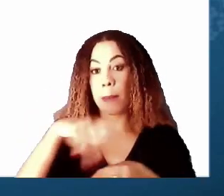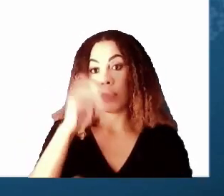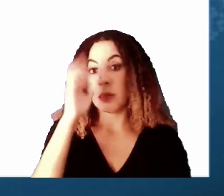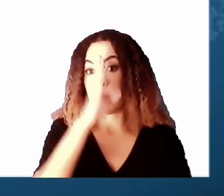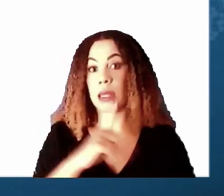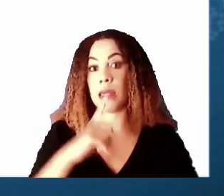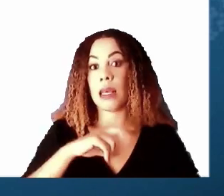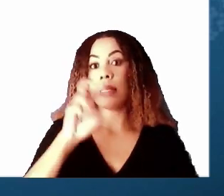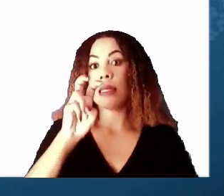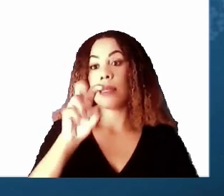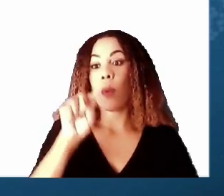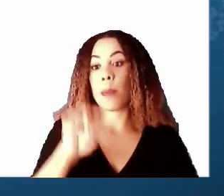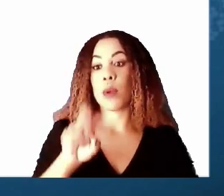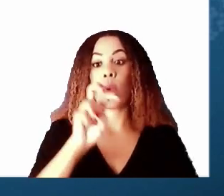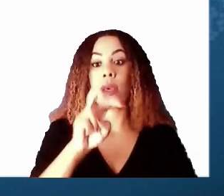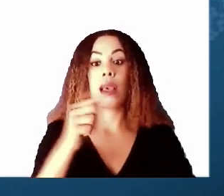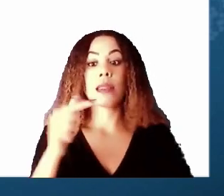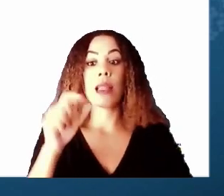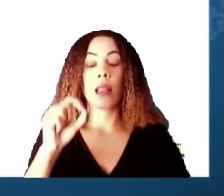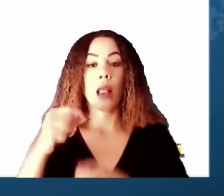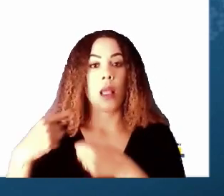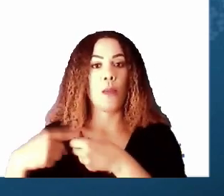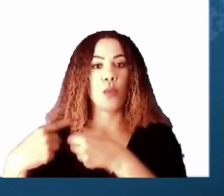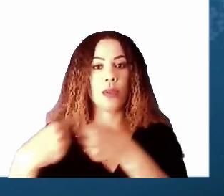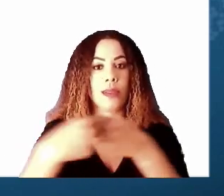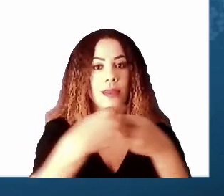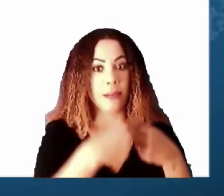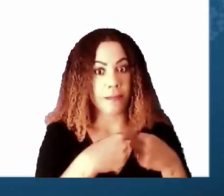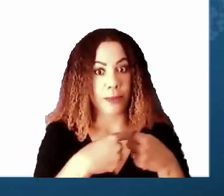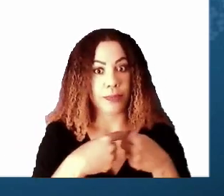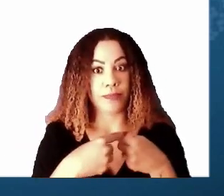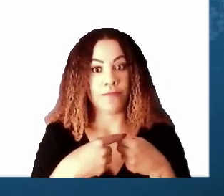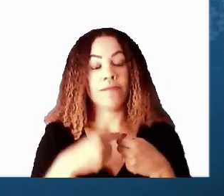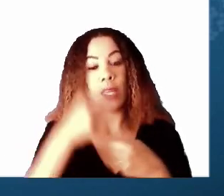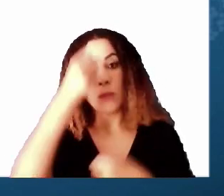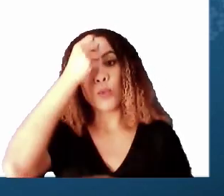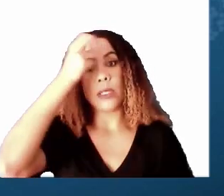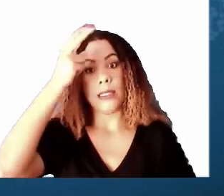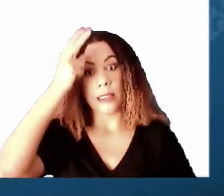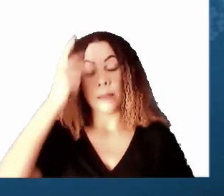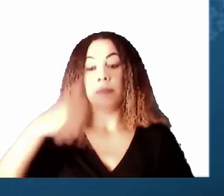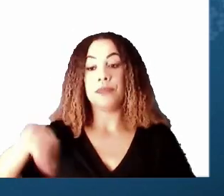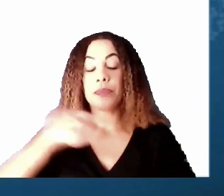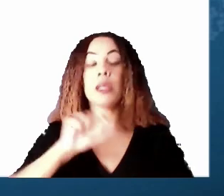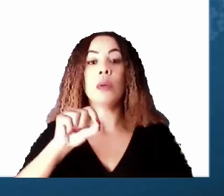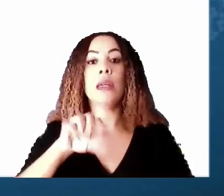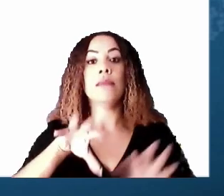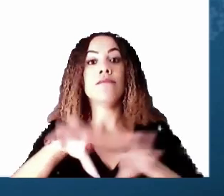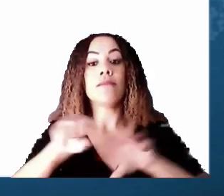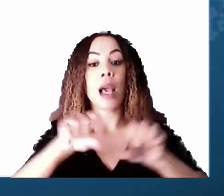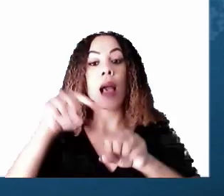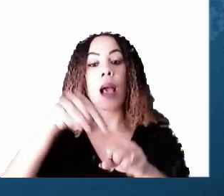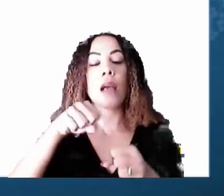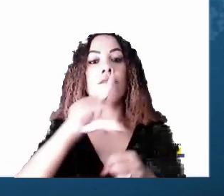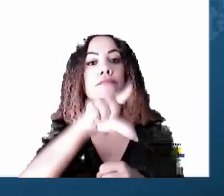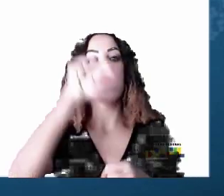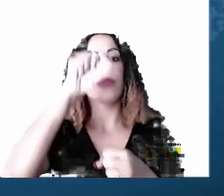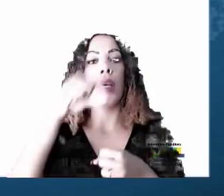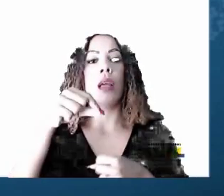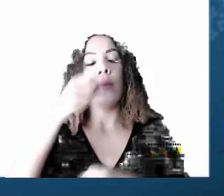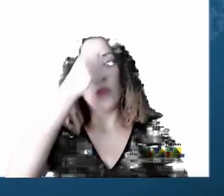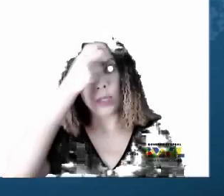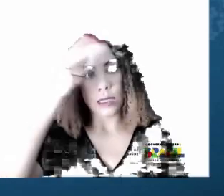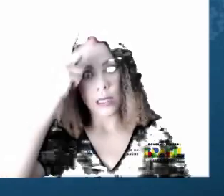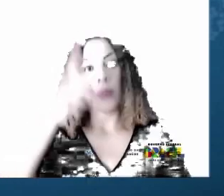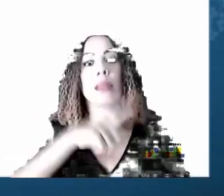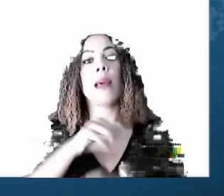5.570 municípios. Ou seja, começamos a partir desses municípios, são municípios com mais de 100 mil habitantes e com histórico de alta